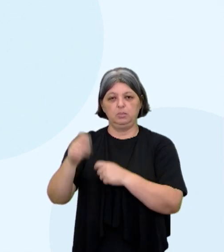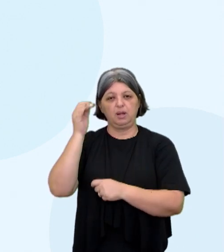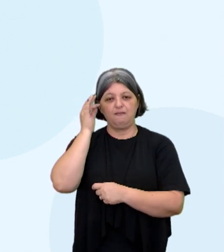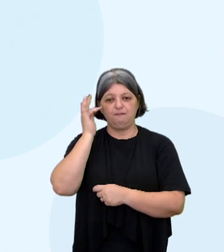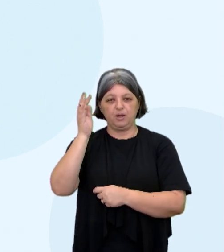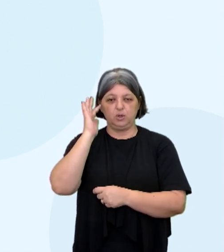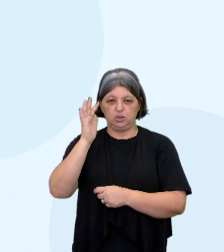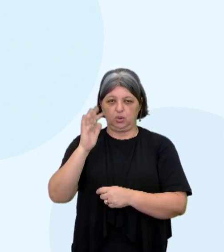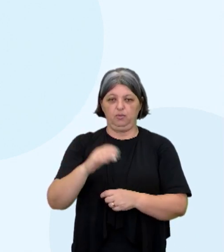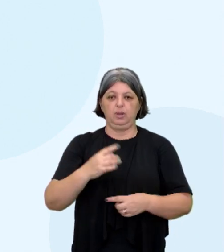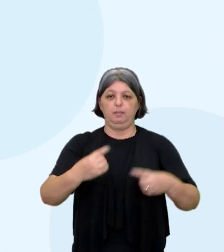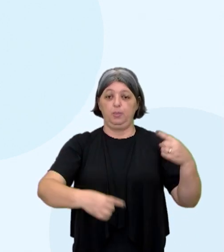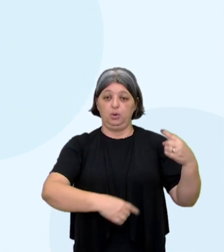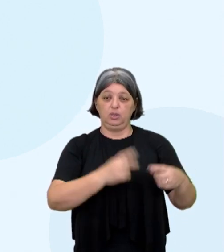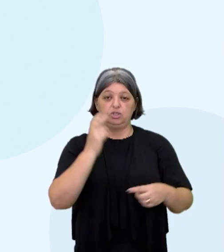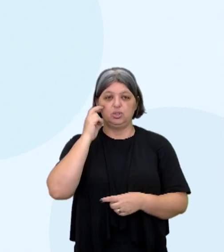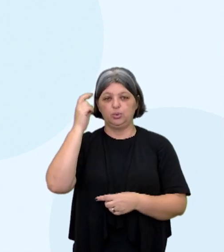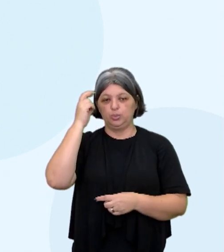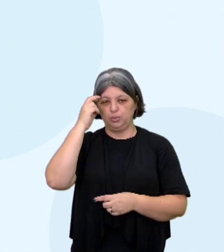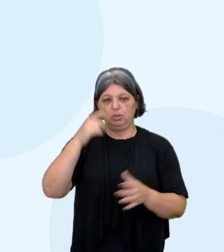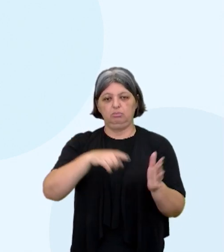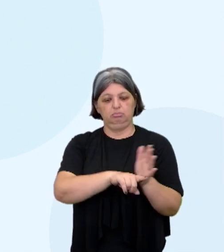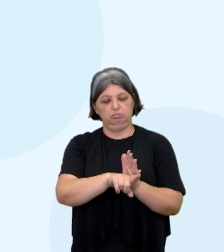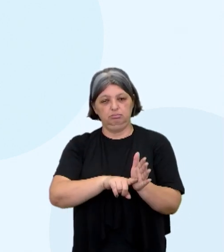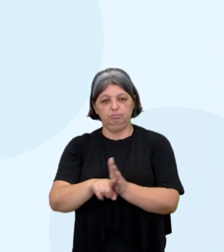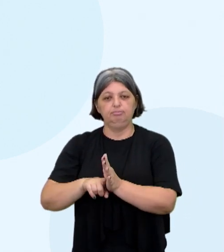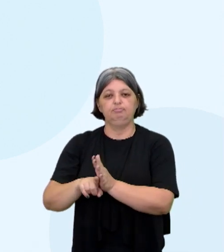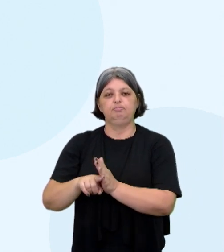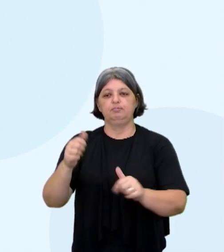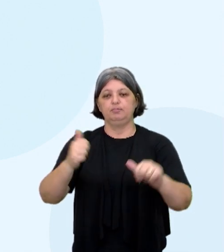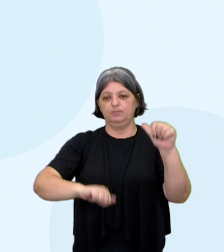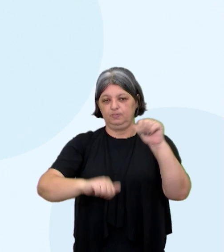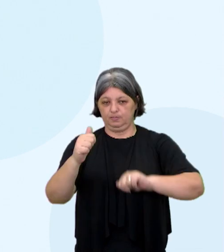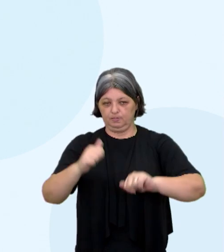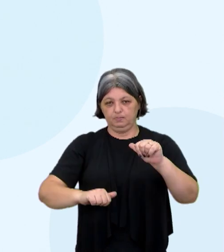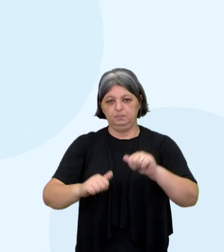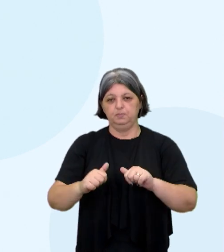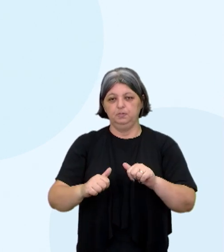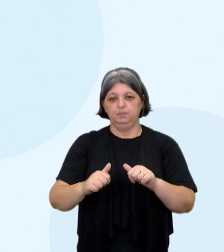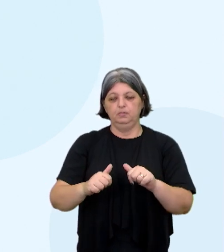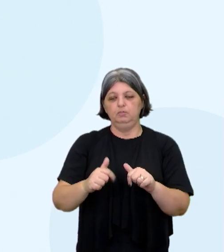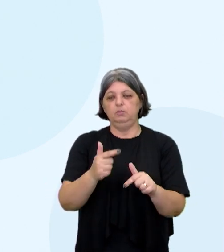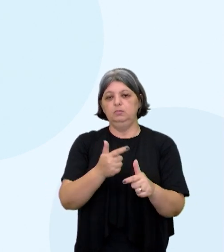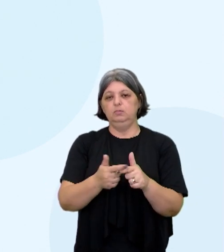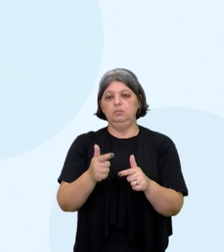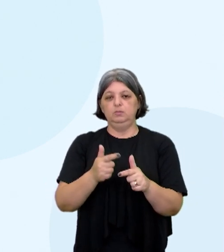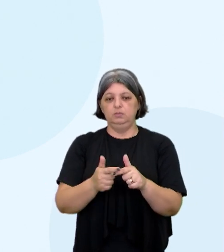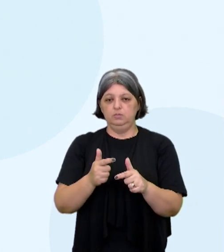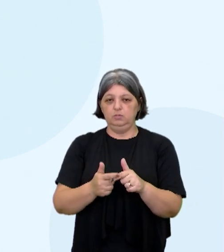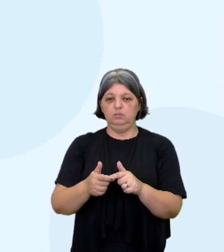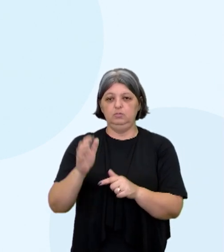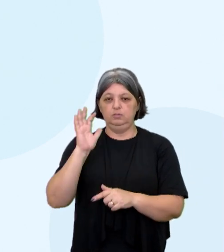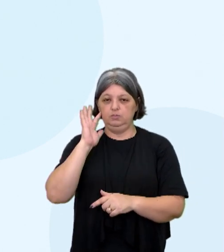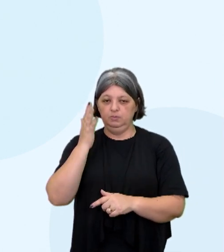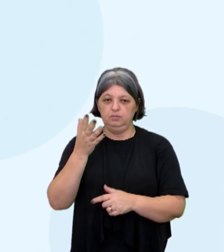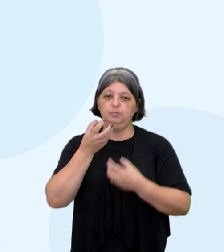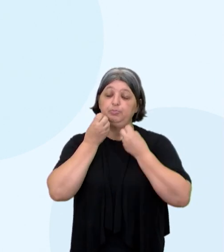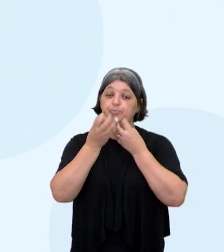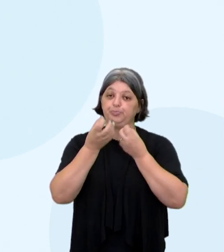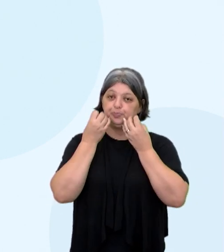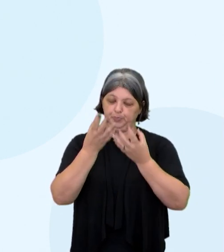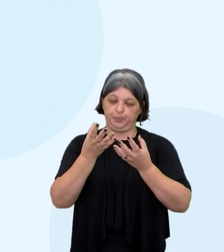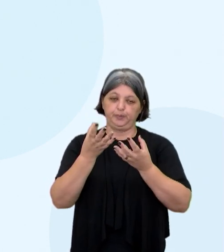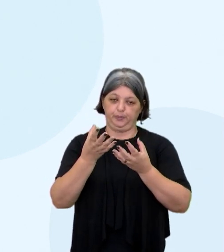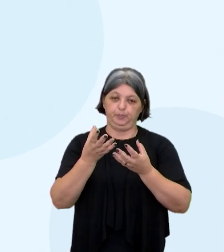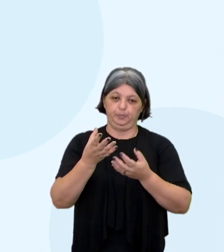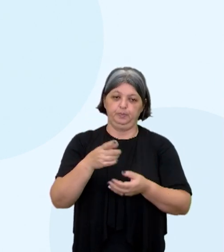que a gente vai fazer? Vamos investigar e analisar essas situações problema, levando em consideração dados e informações